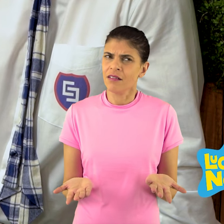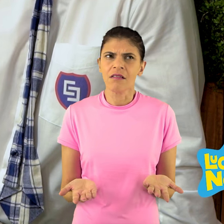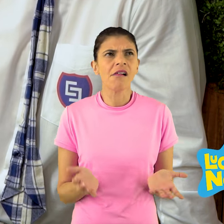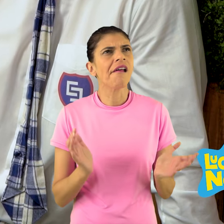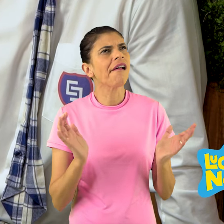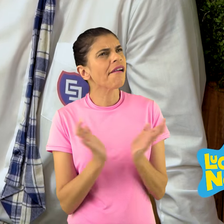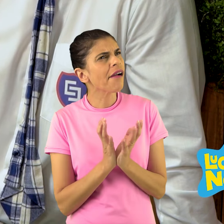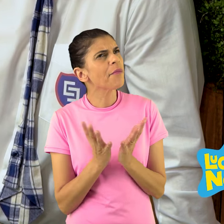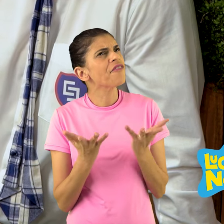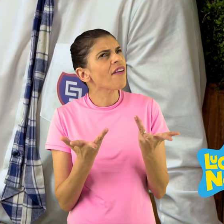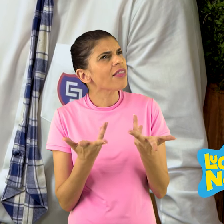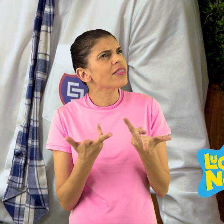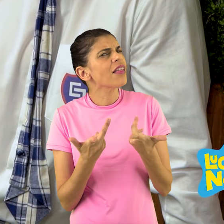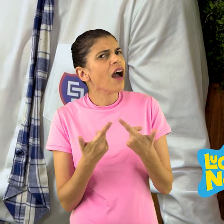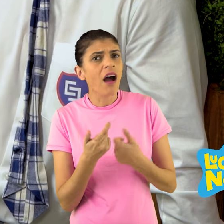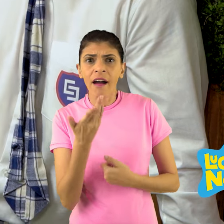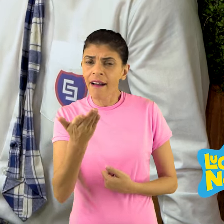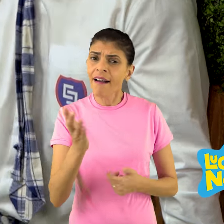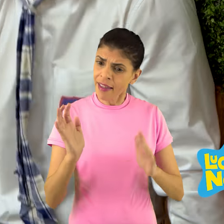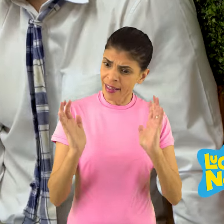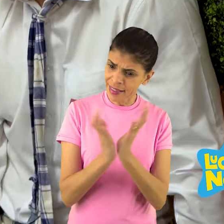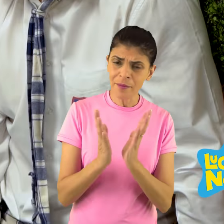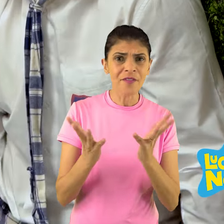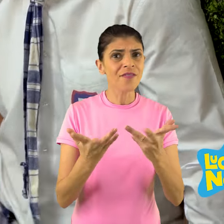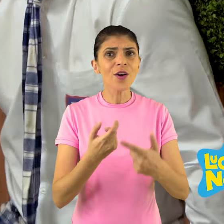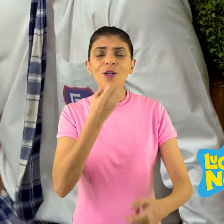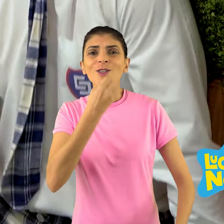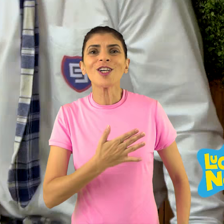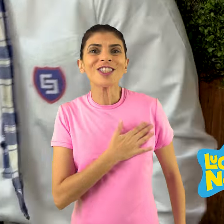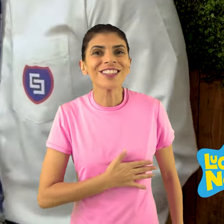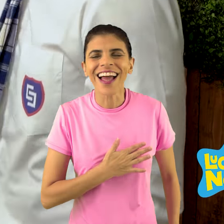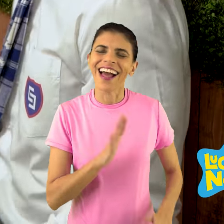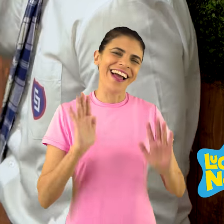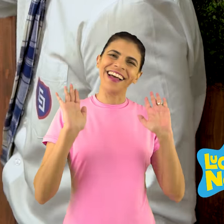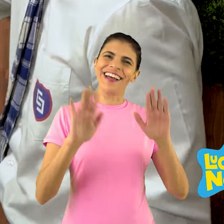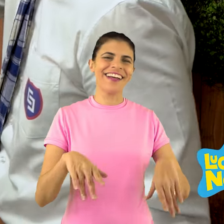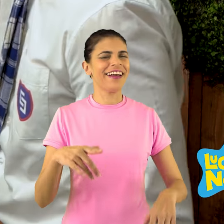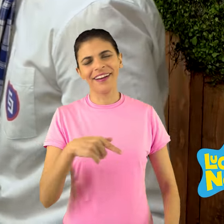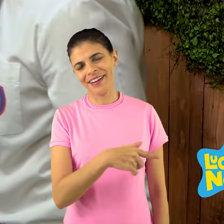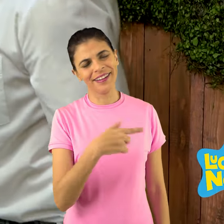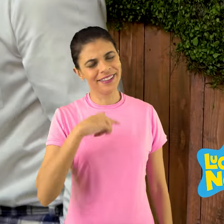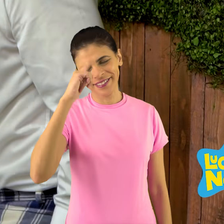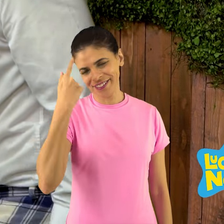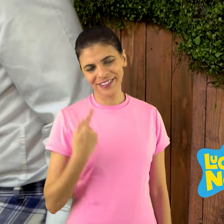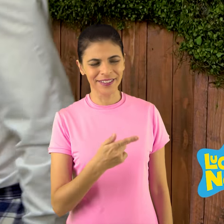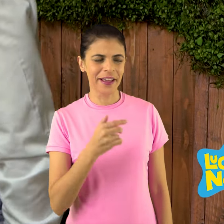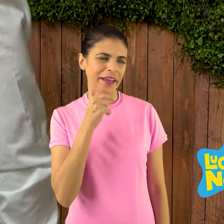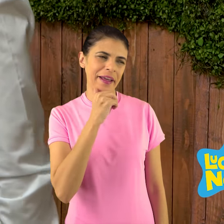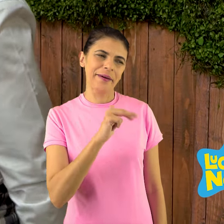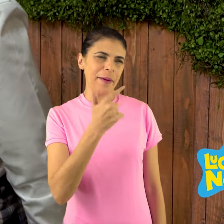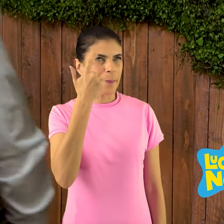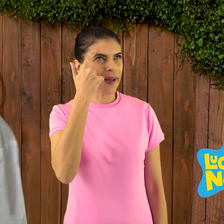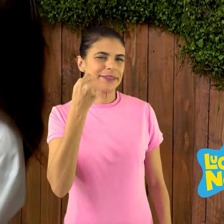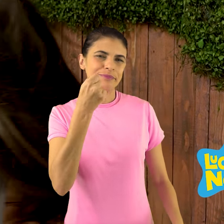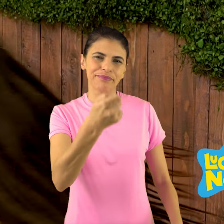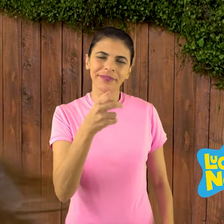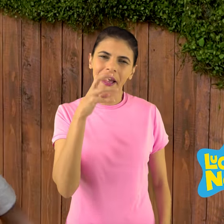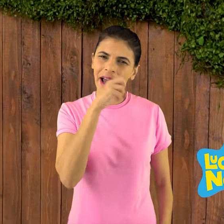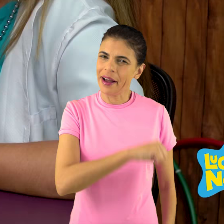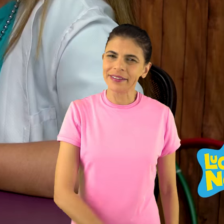Equipe fantástica! Tá aí! Gostei! Só você mesmo, irmã, pra pensar essas coisas.